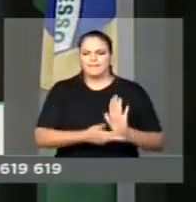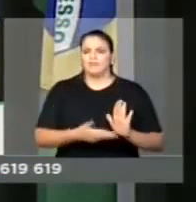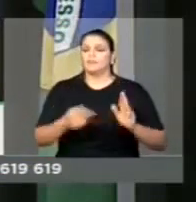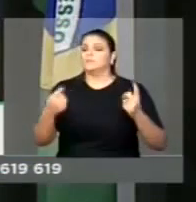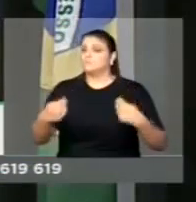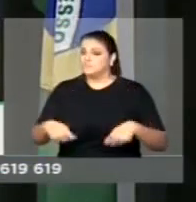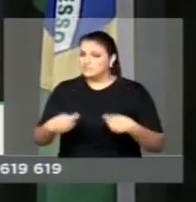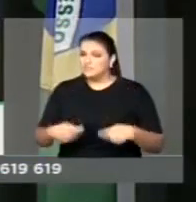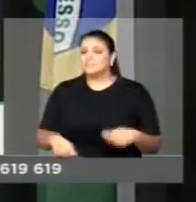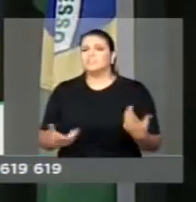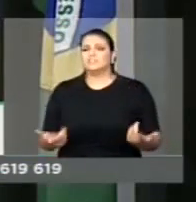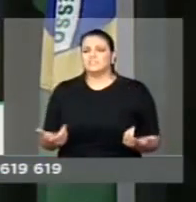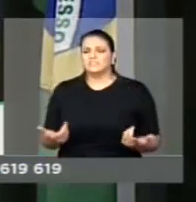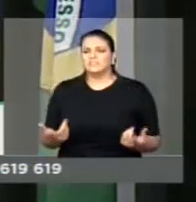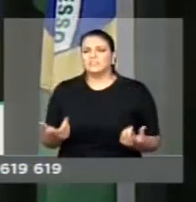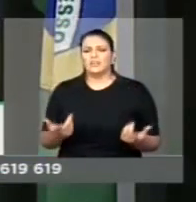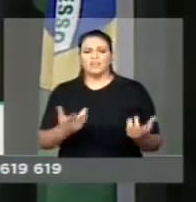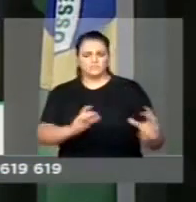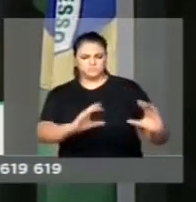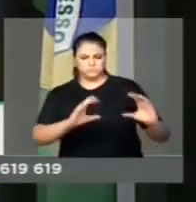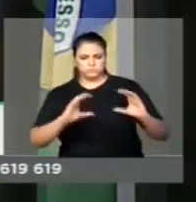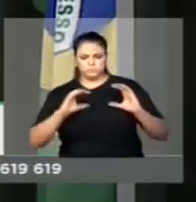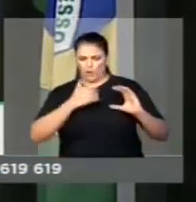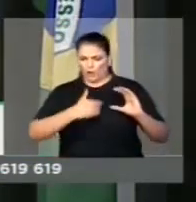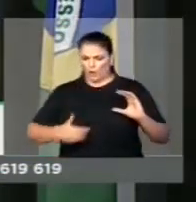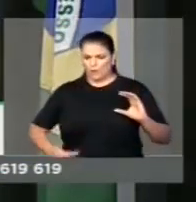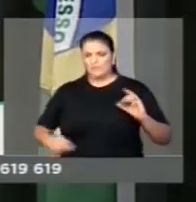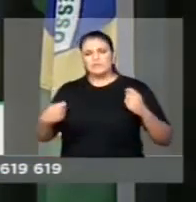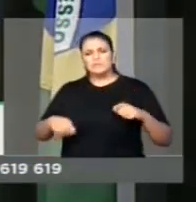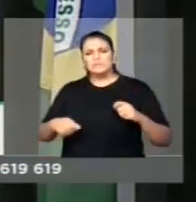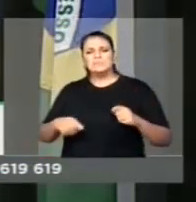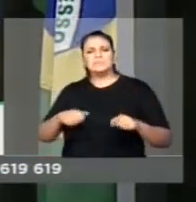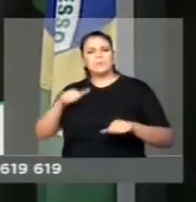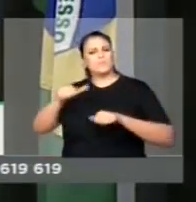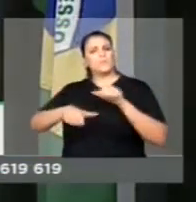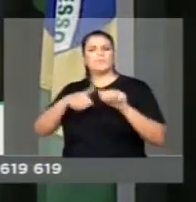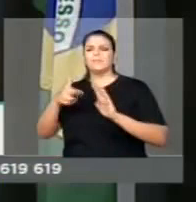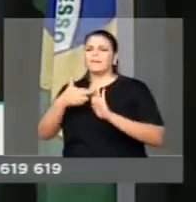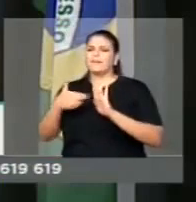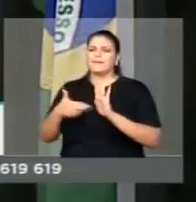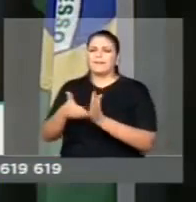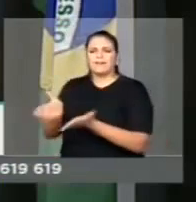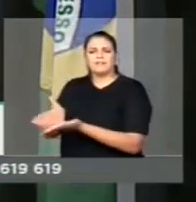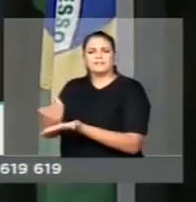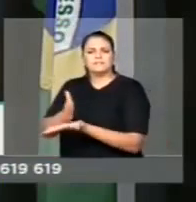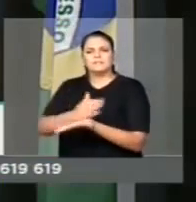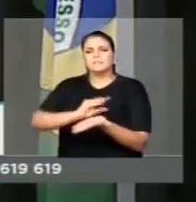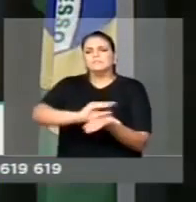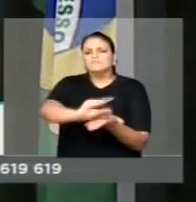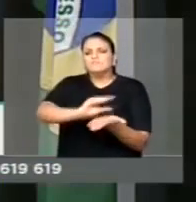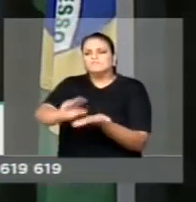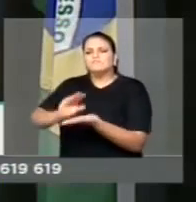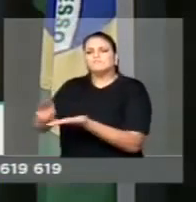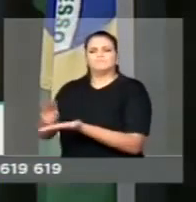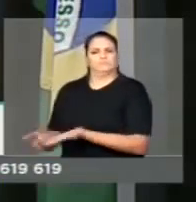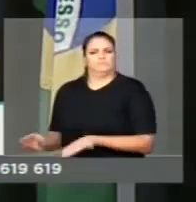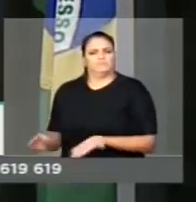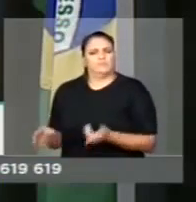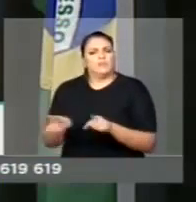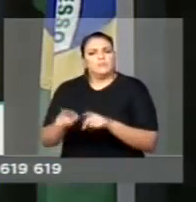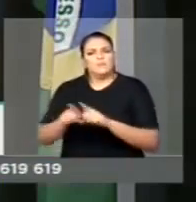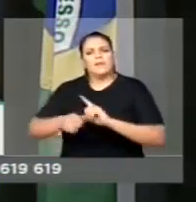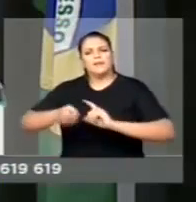das receitas, bem como redesenhar o novo papel do Estado brasileiro, dos municípios